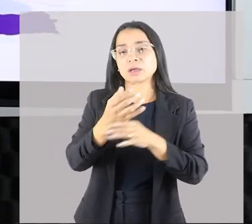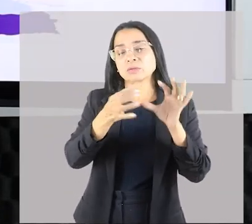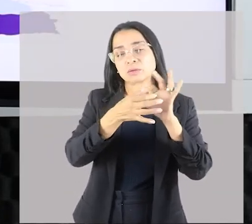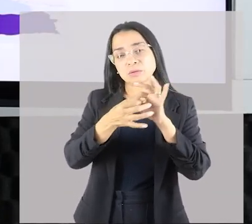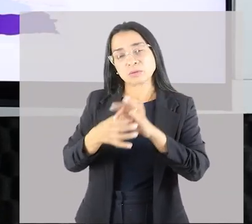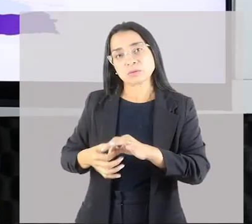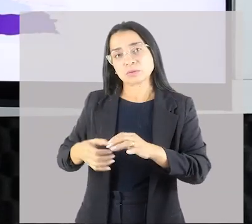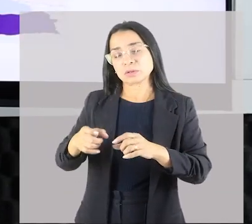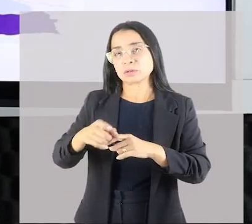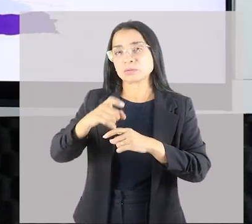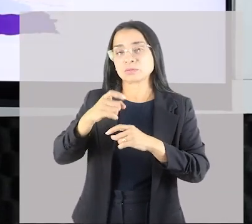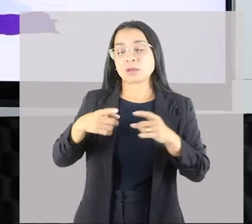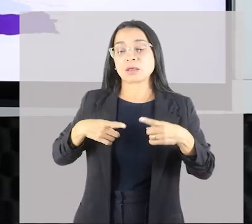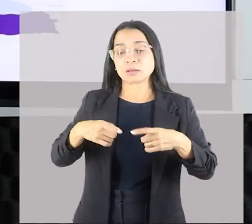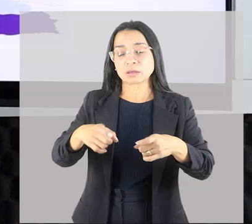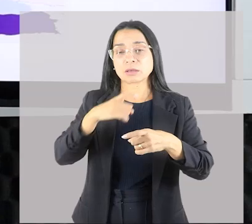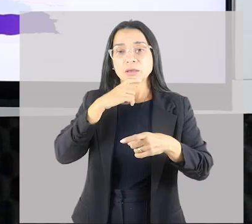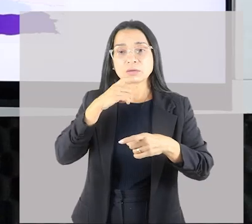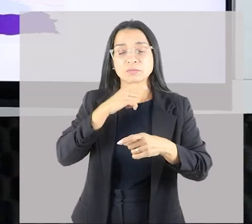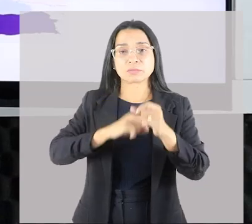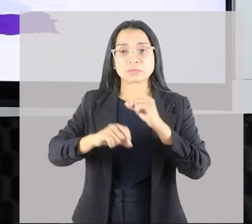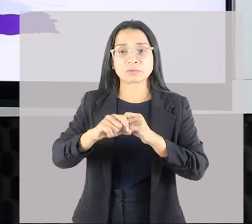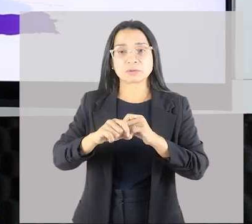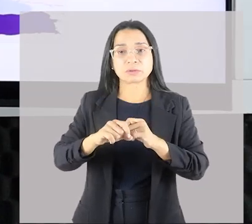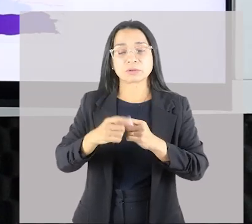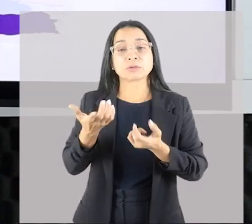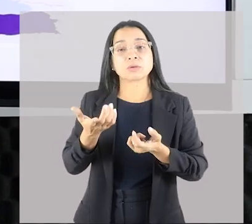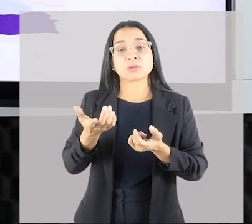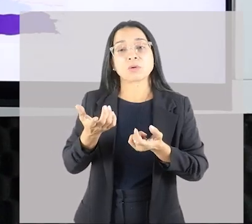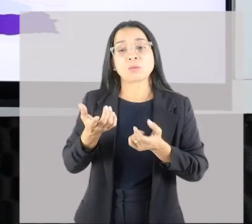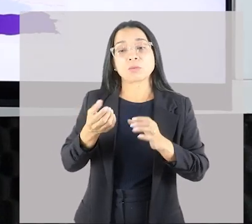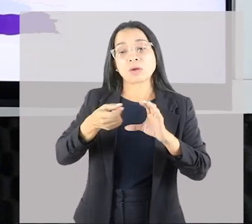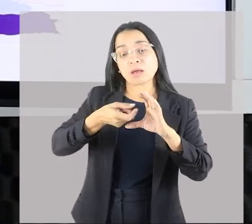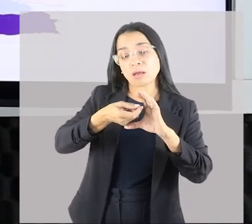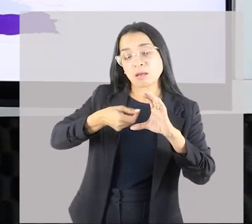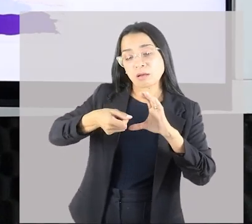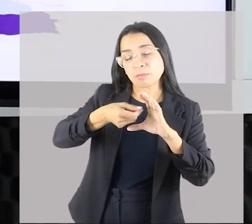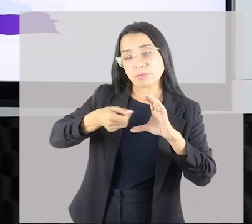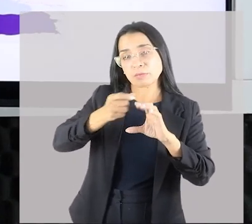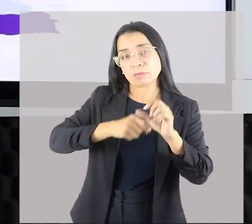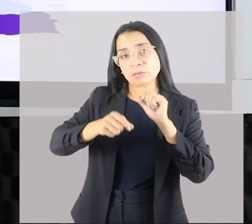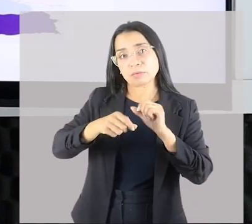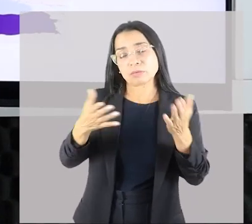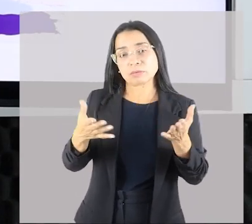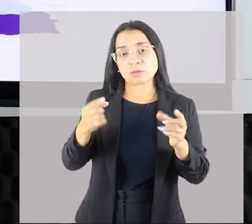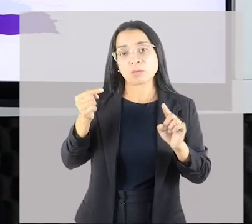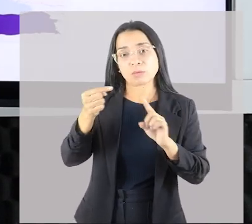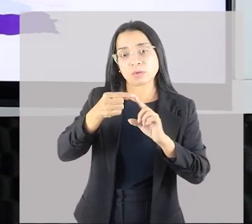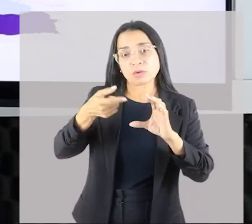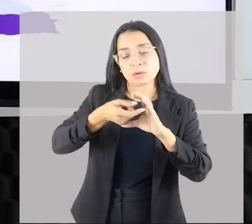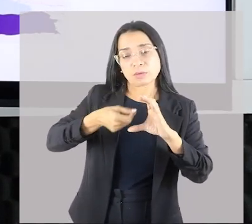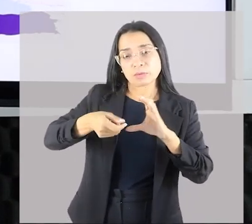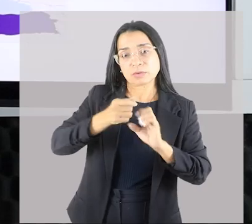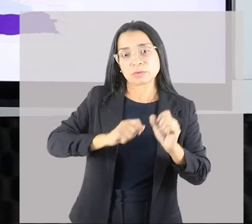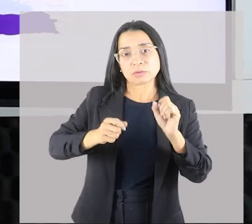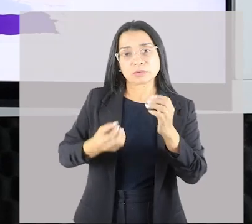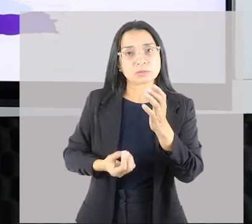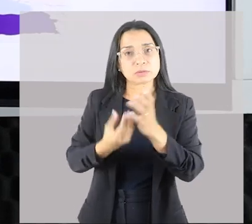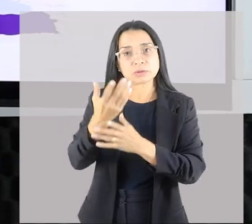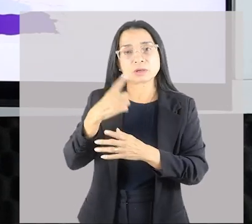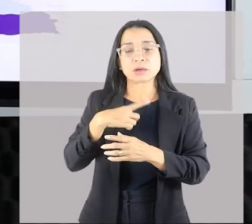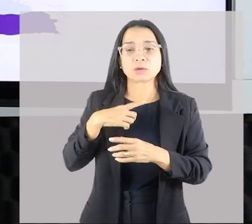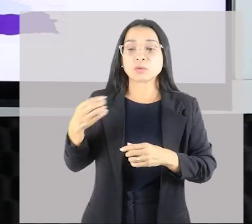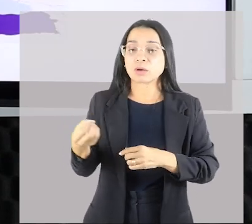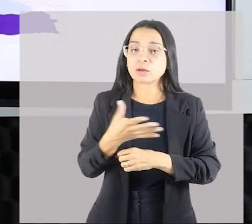capitalista ocidental, tá certo? E aí a Guerra Fria acabou, nos Estados Unidos e União Soviética, mas a OTAN continua a existir, só que ela vai ter uma